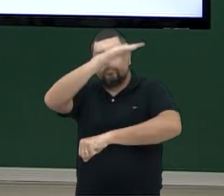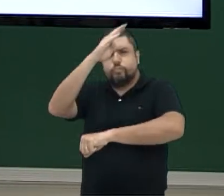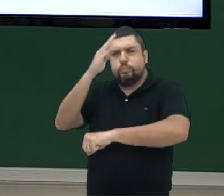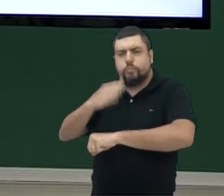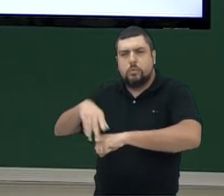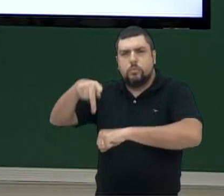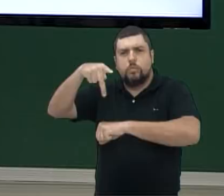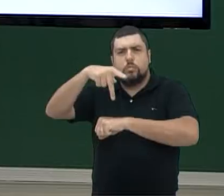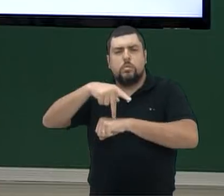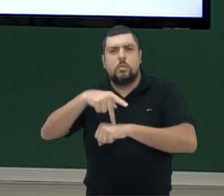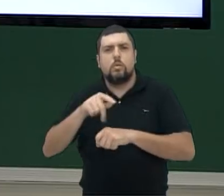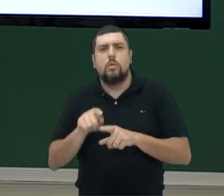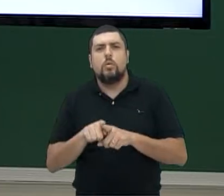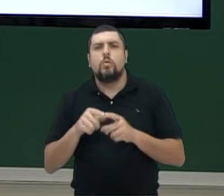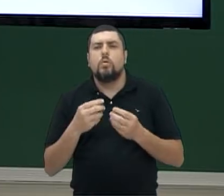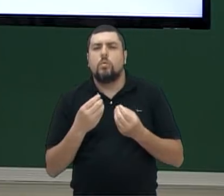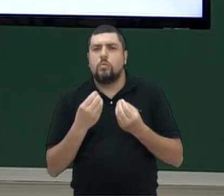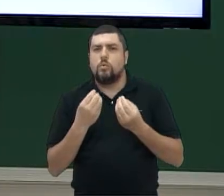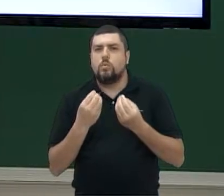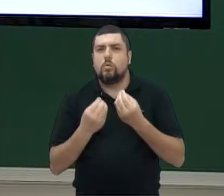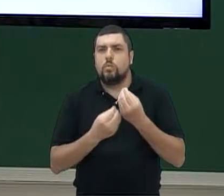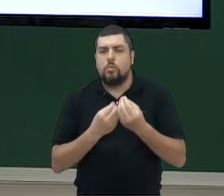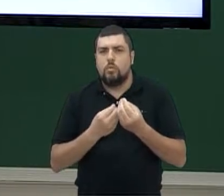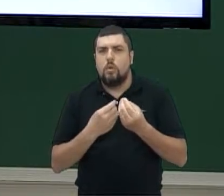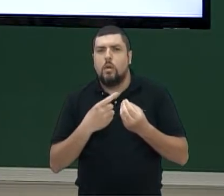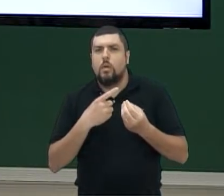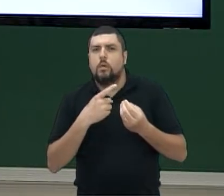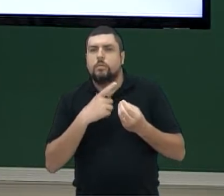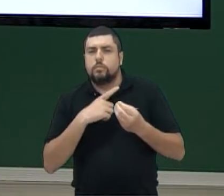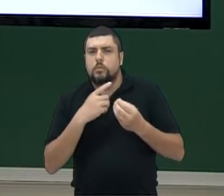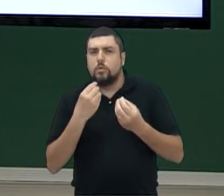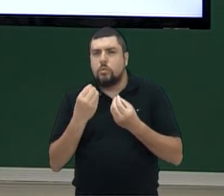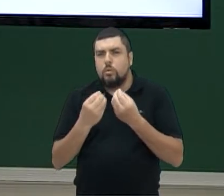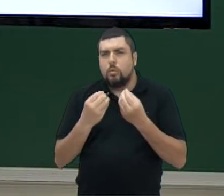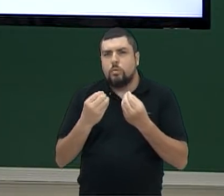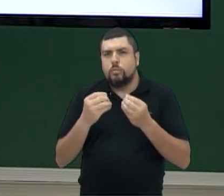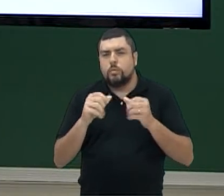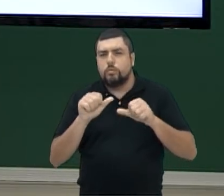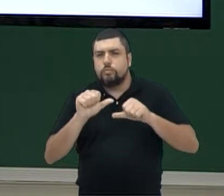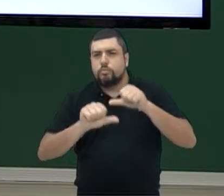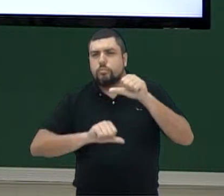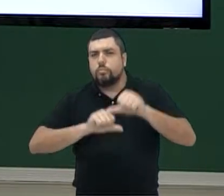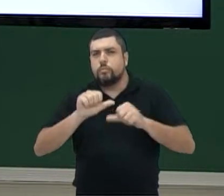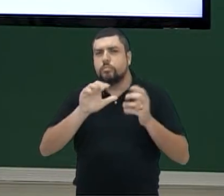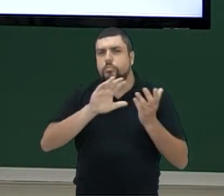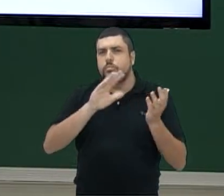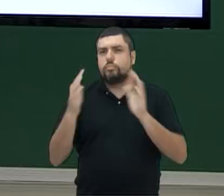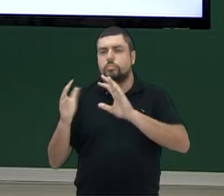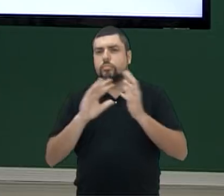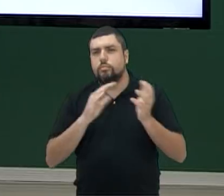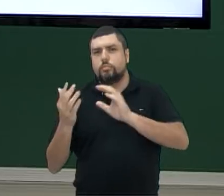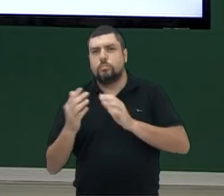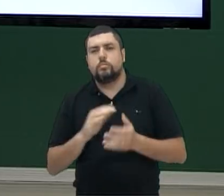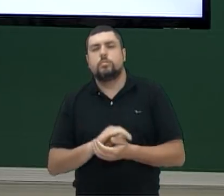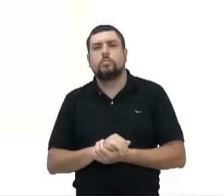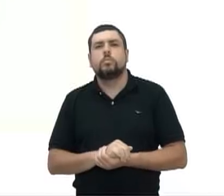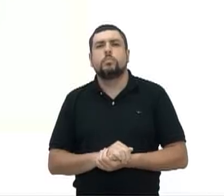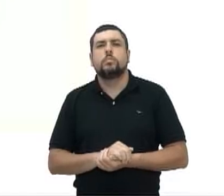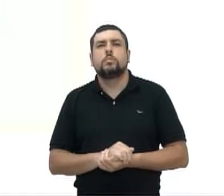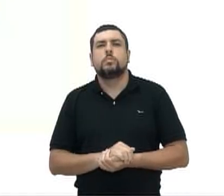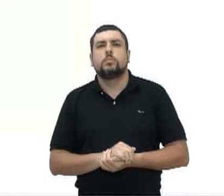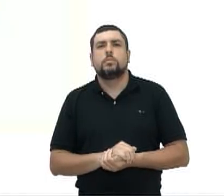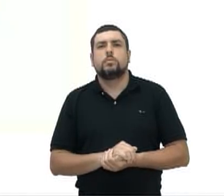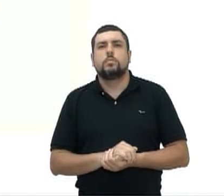condições climáticas de algumas regiões do continente americano. Olhando aqui na tela, você vai ver aqui